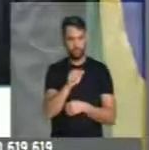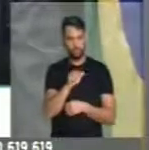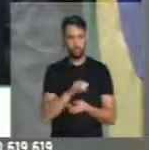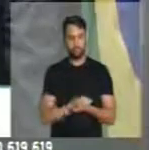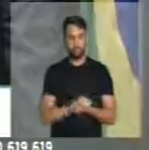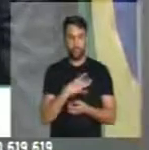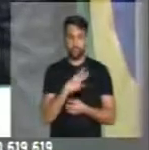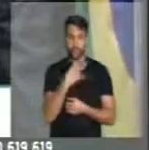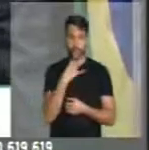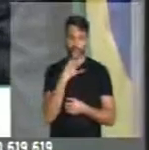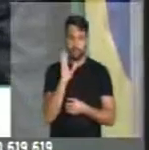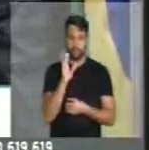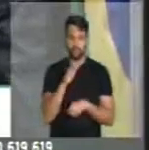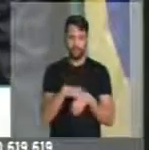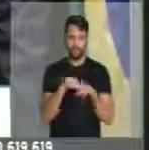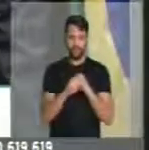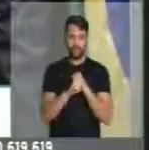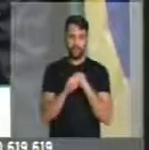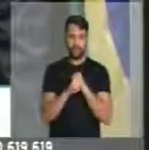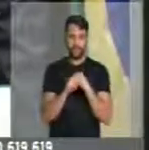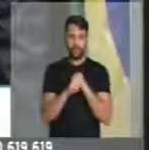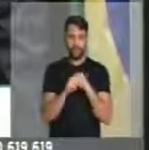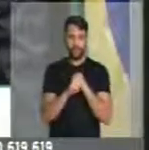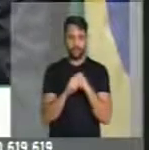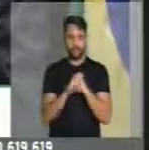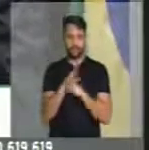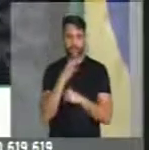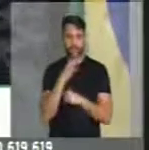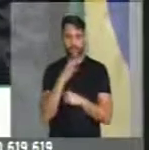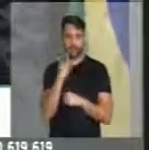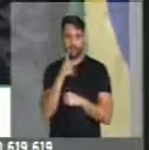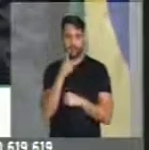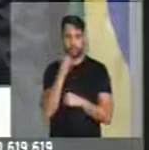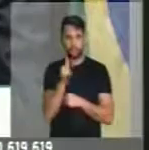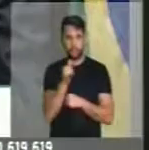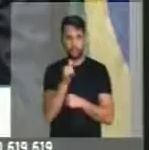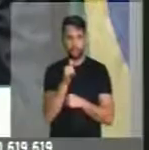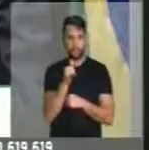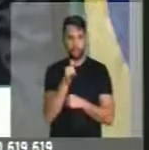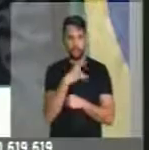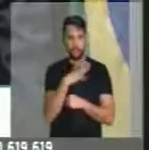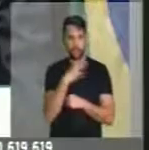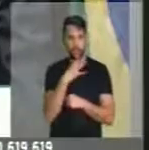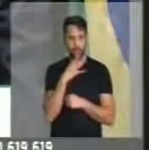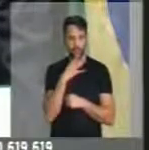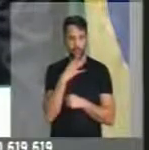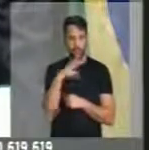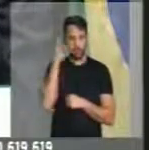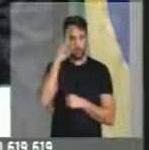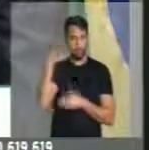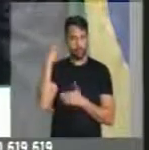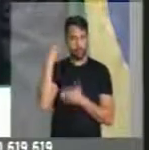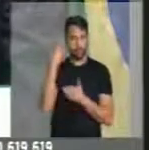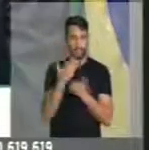O conheço há muitos anos. Conheci o seu pai. Conheço a sua